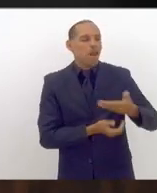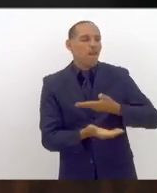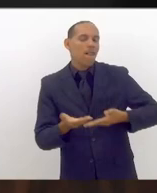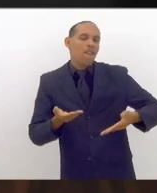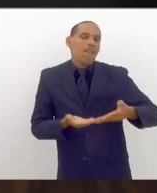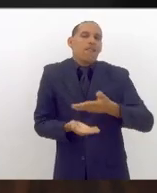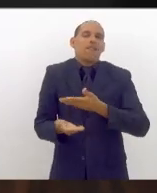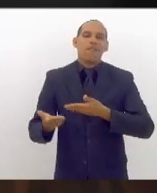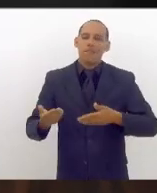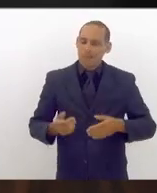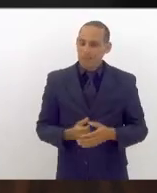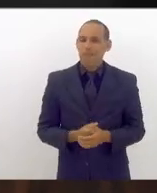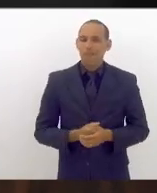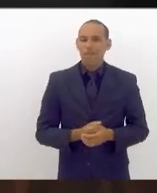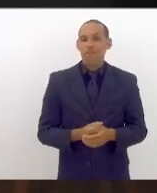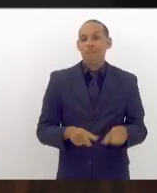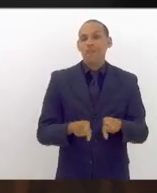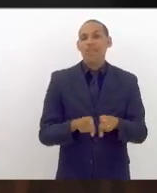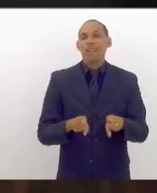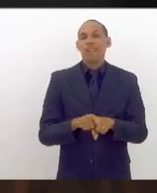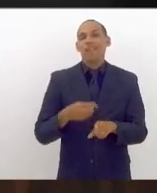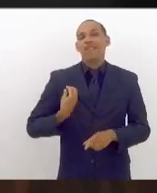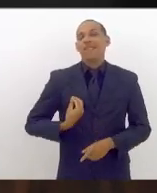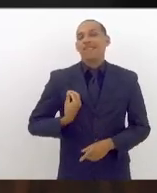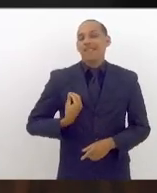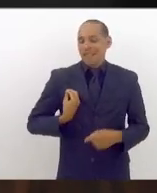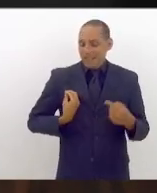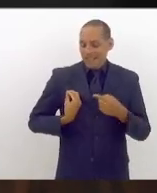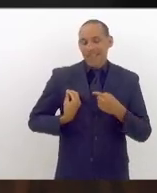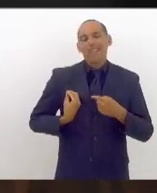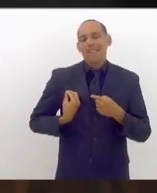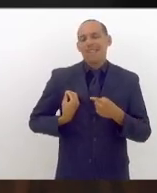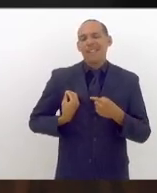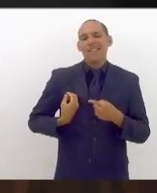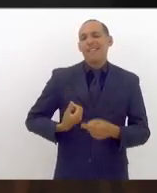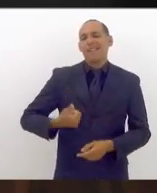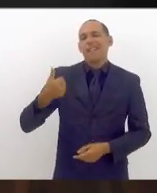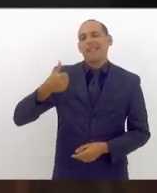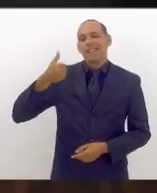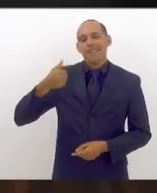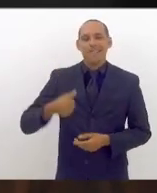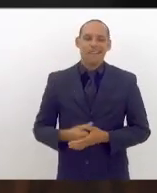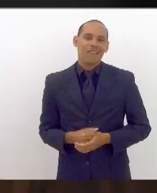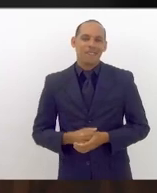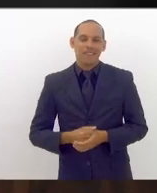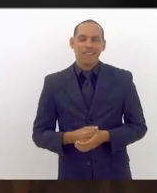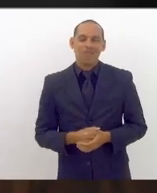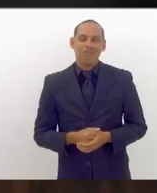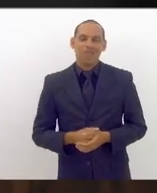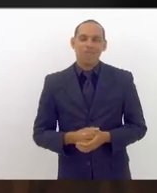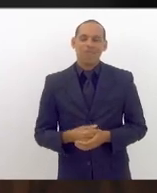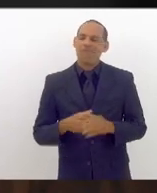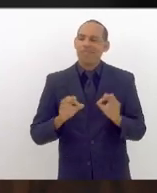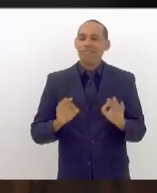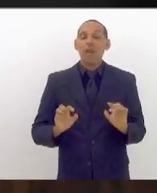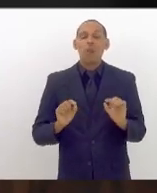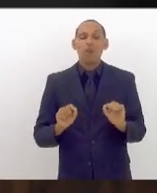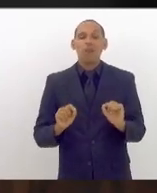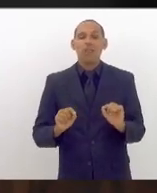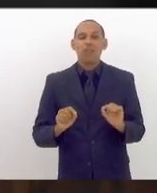é a vida né nada mais do que isso eu tenho certeza que tudo contrário